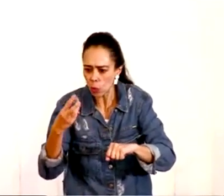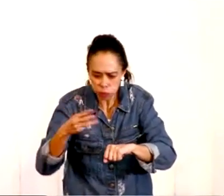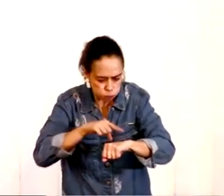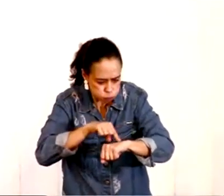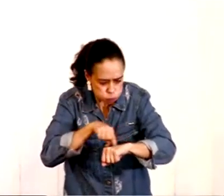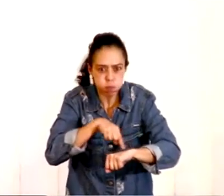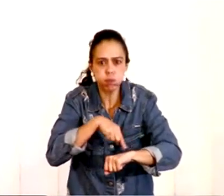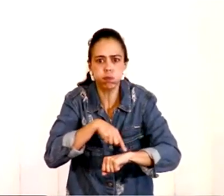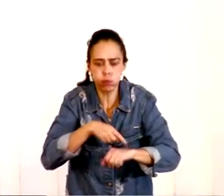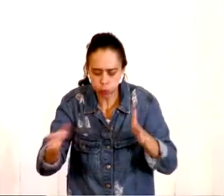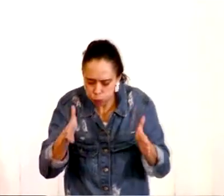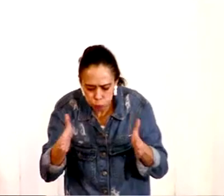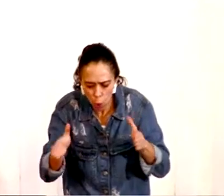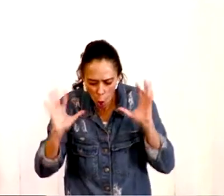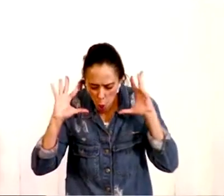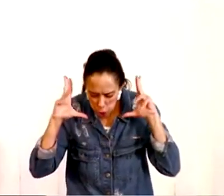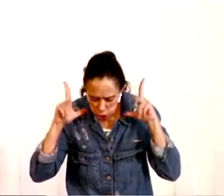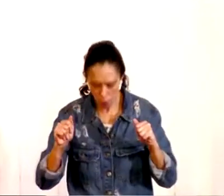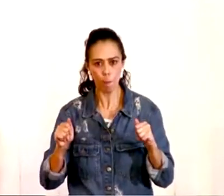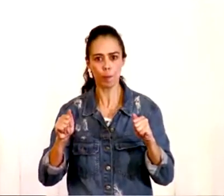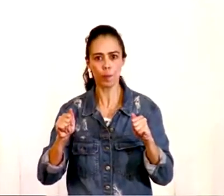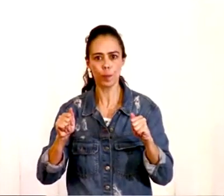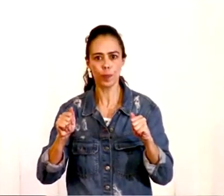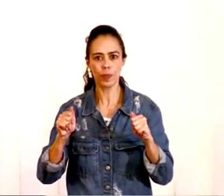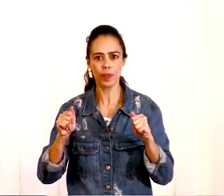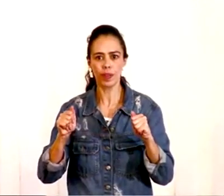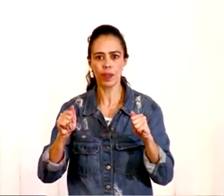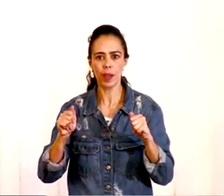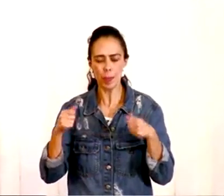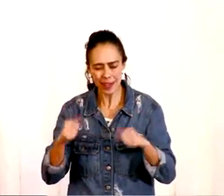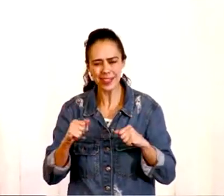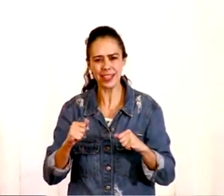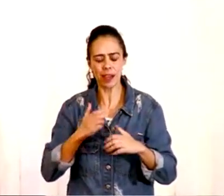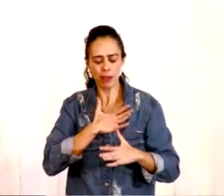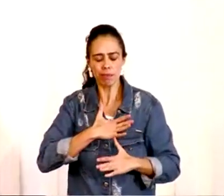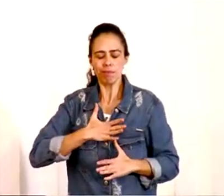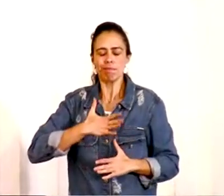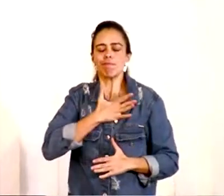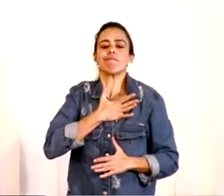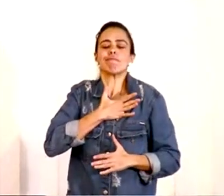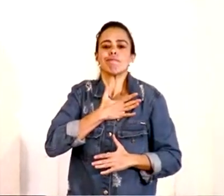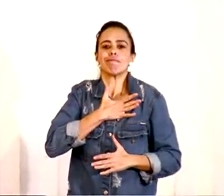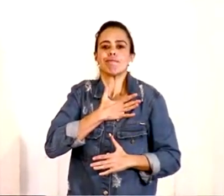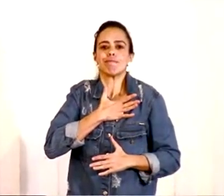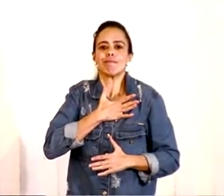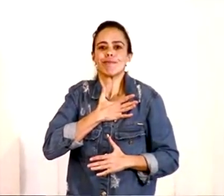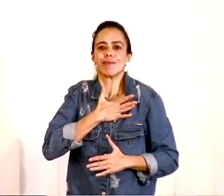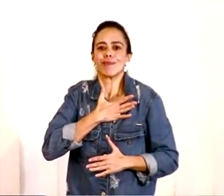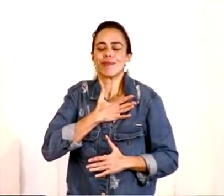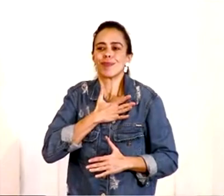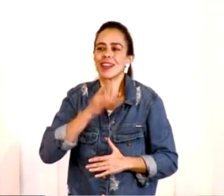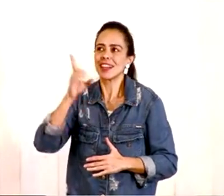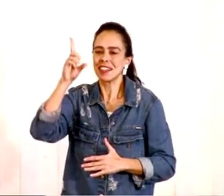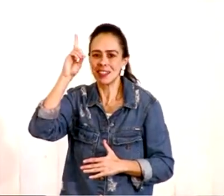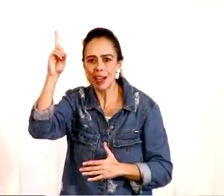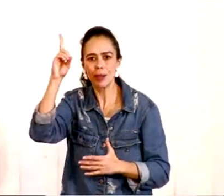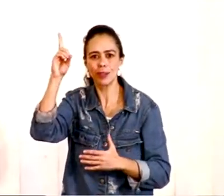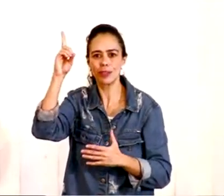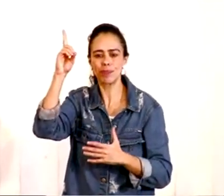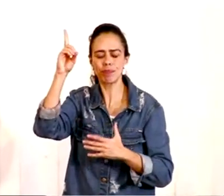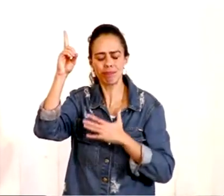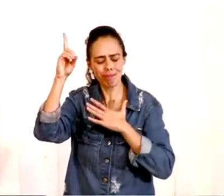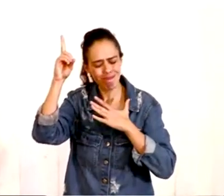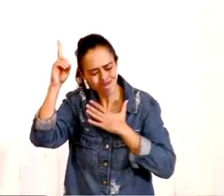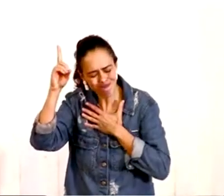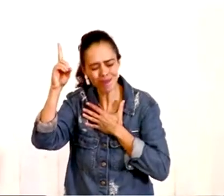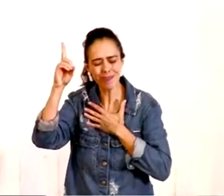da presença de Deus, quando lemos a palavra dEle. Muitas vezes nós não queremos fazer como o salmista no